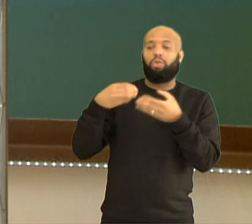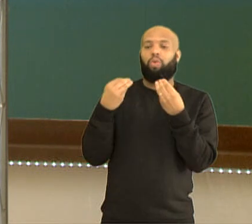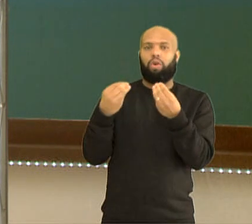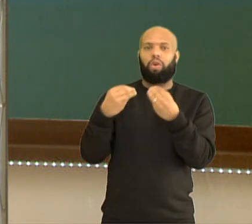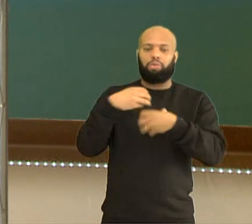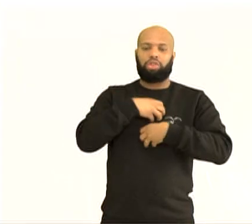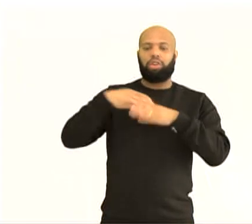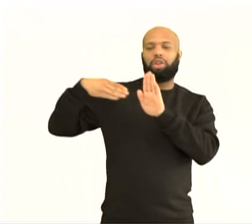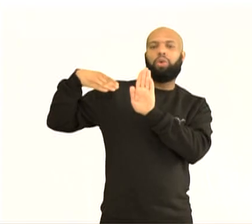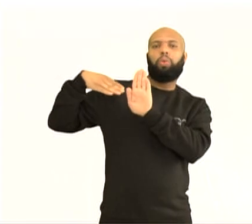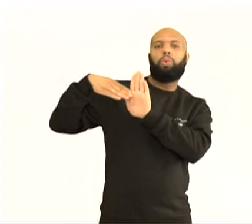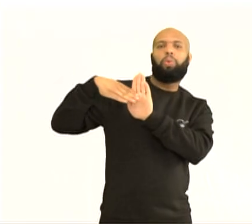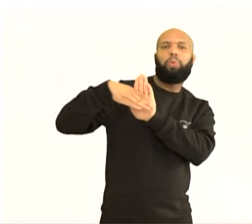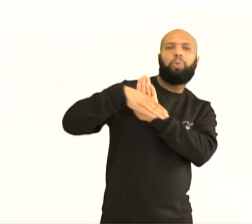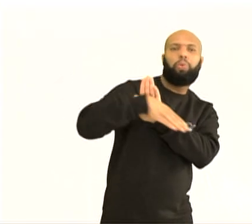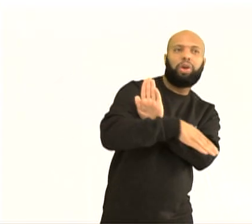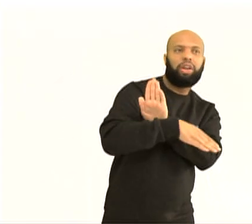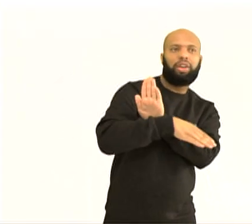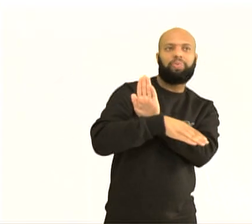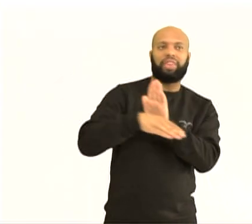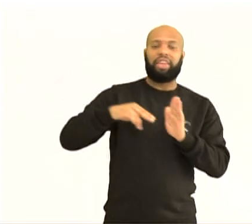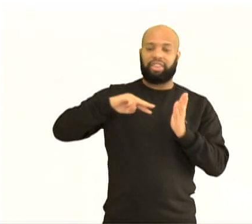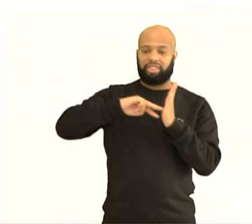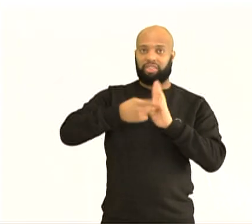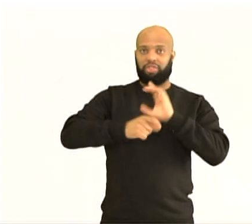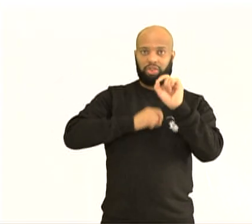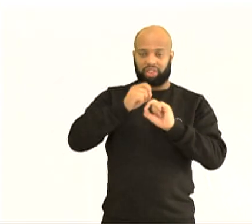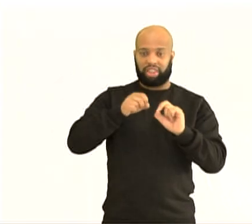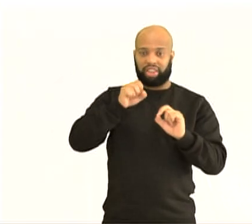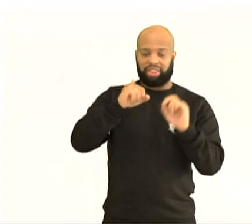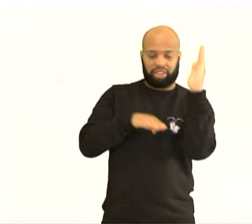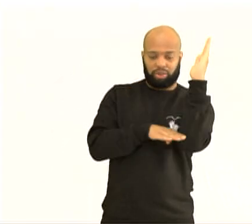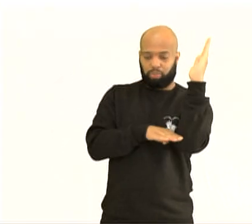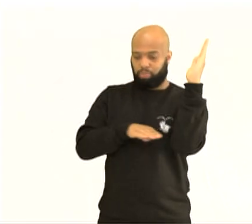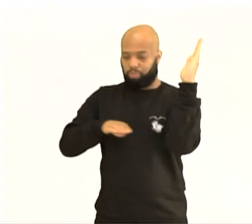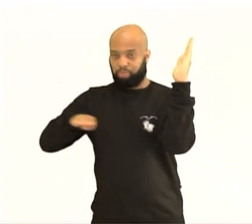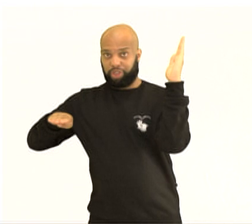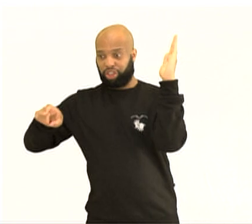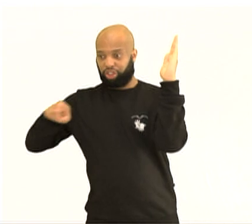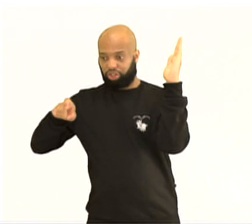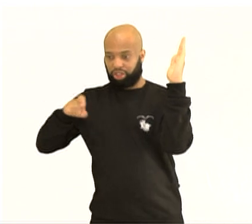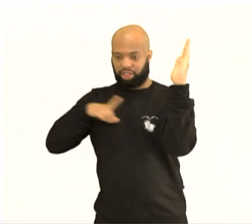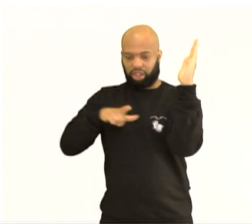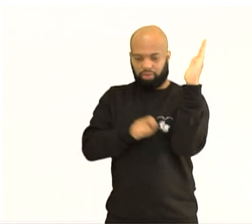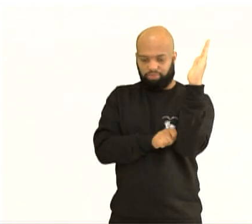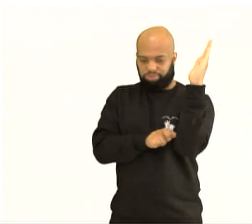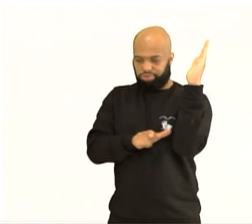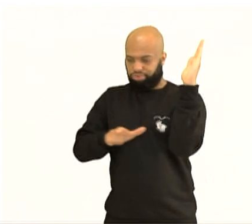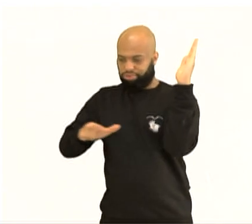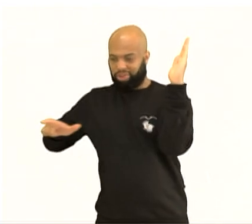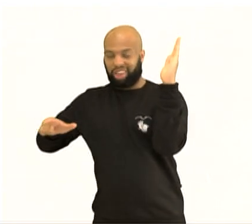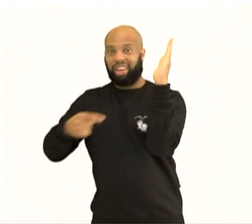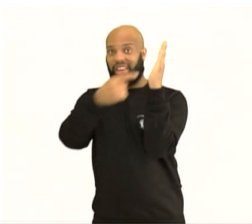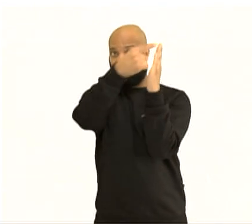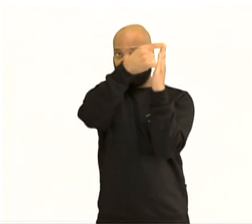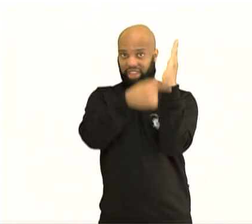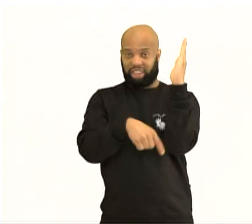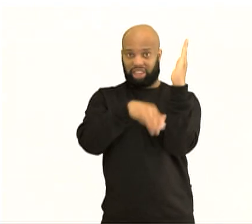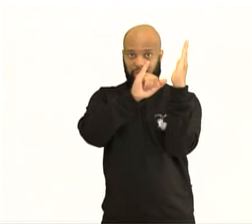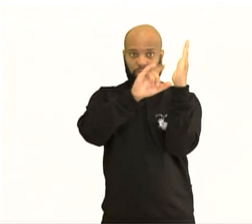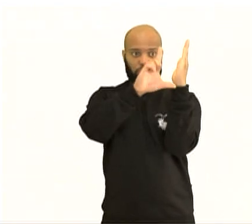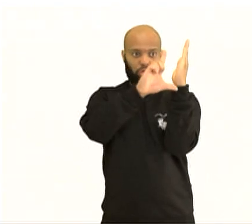os valores de x vão aumentando, o de y cai, diminui, tá bom? Então, ela decai, decrescente, tá